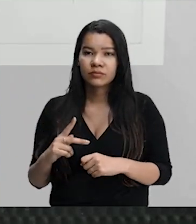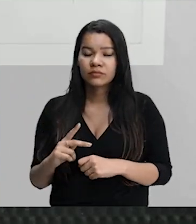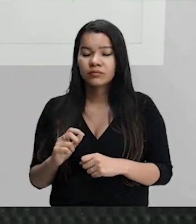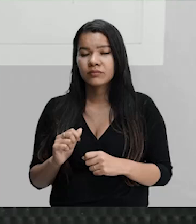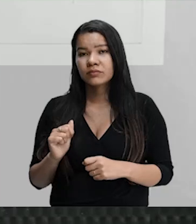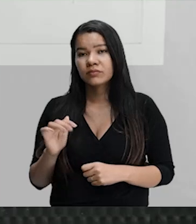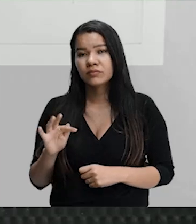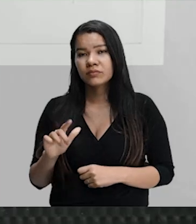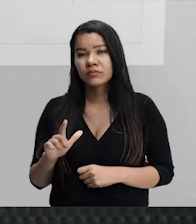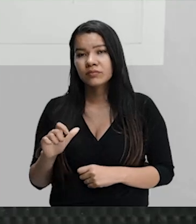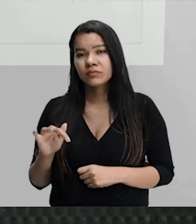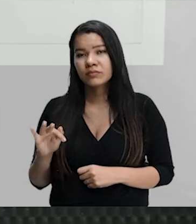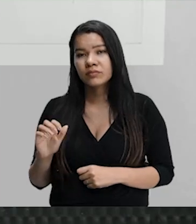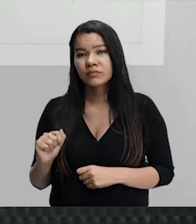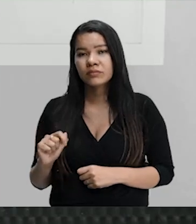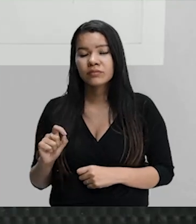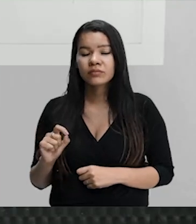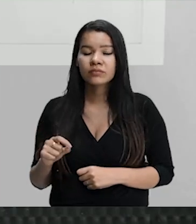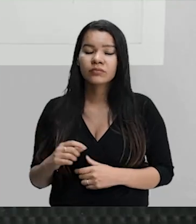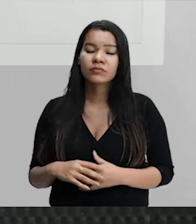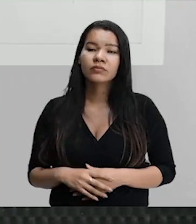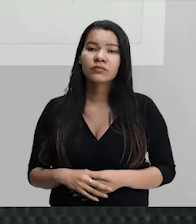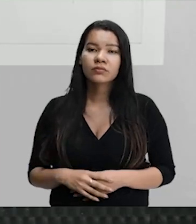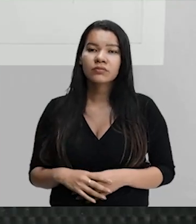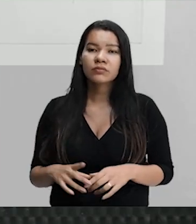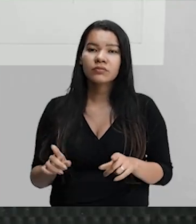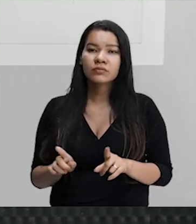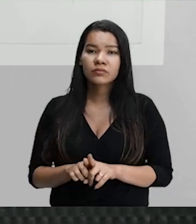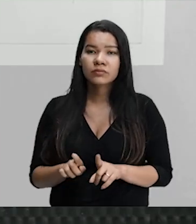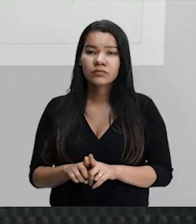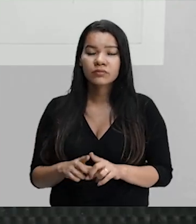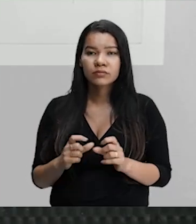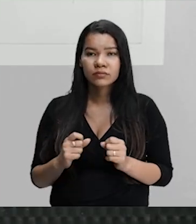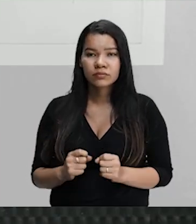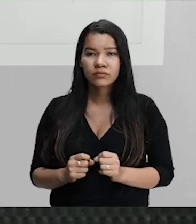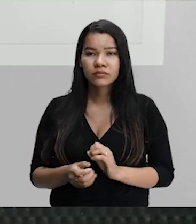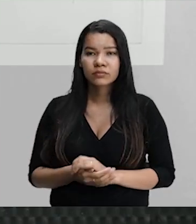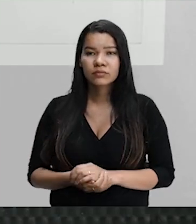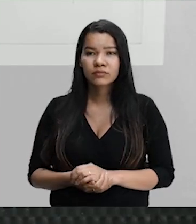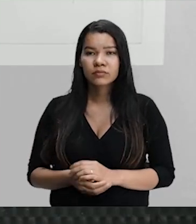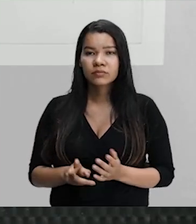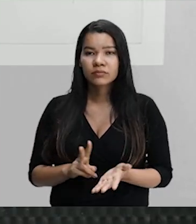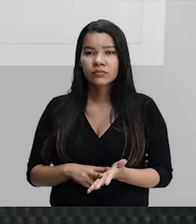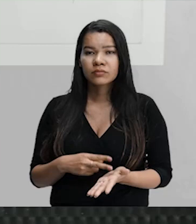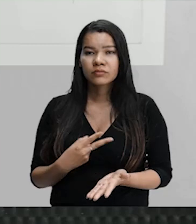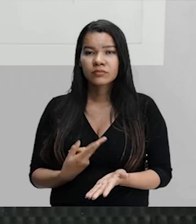alfa, ela, né, também pode ser aqui